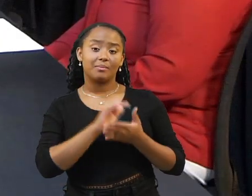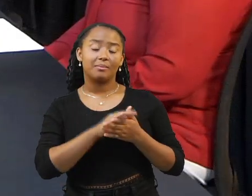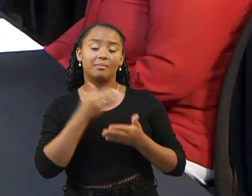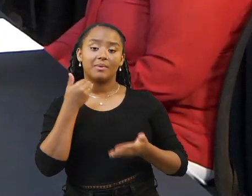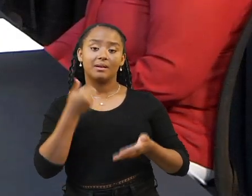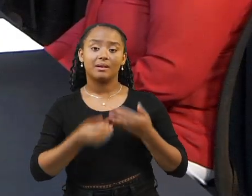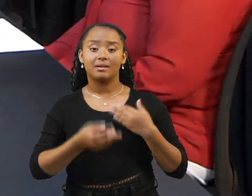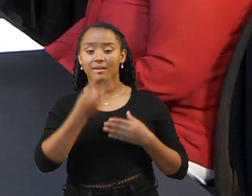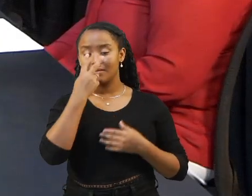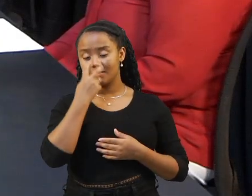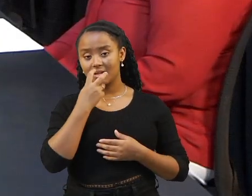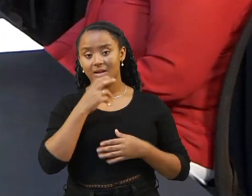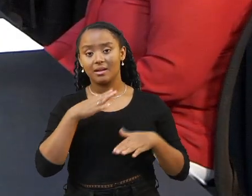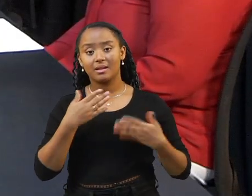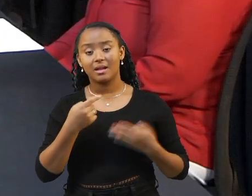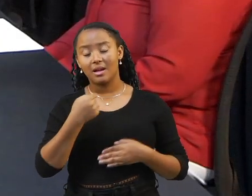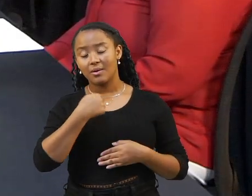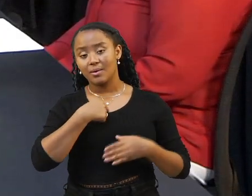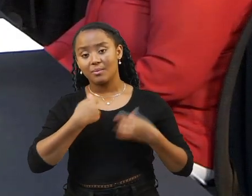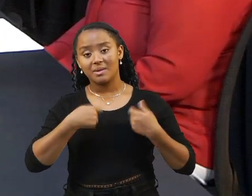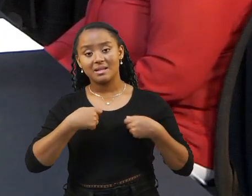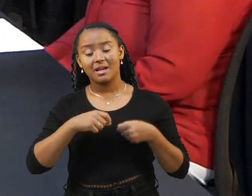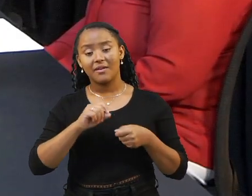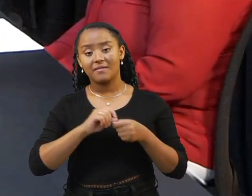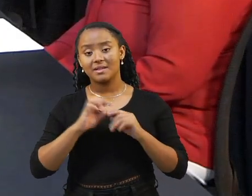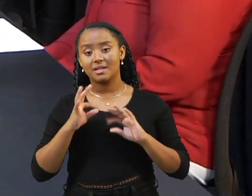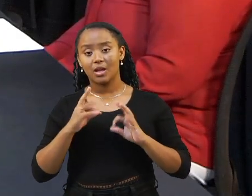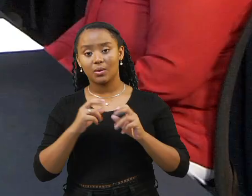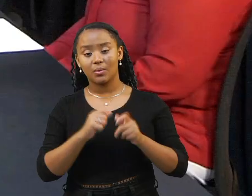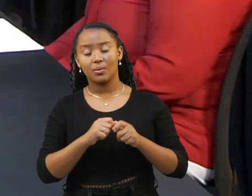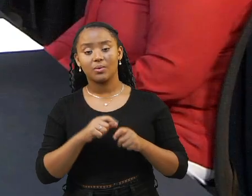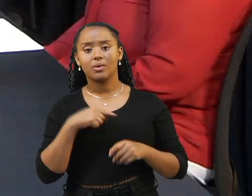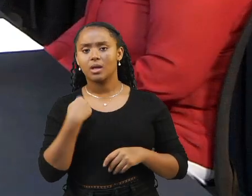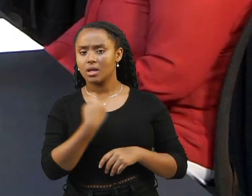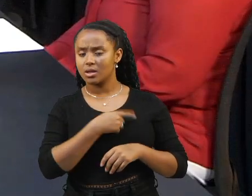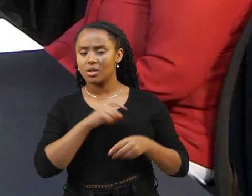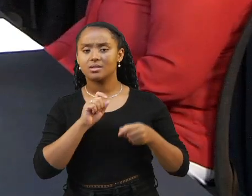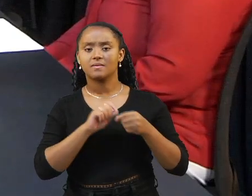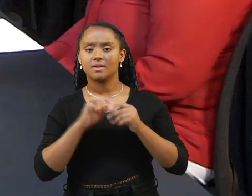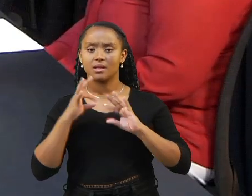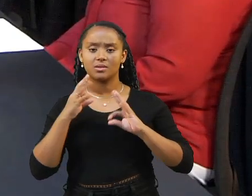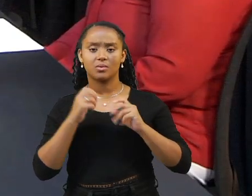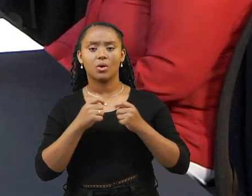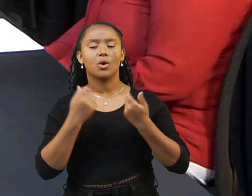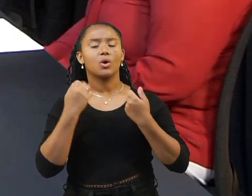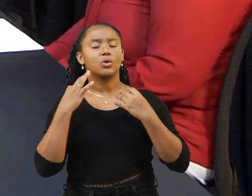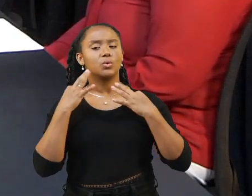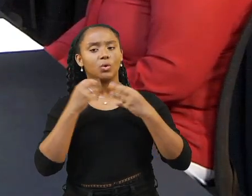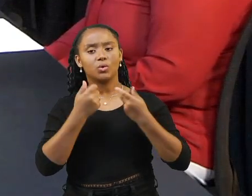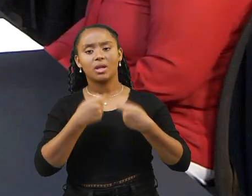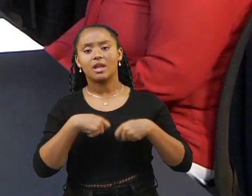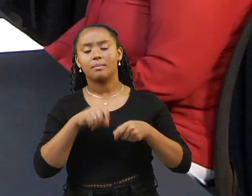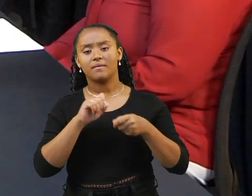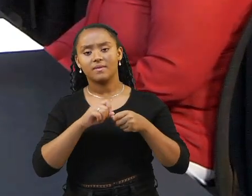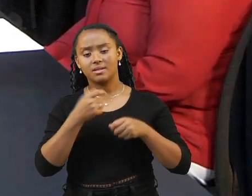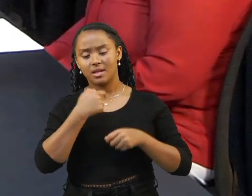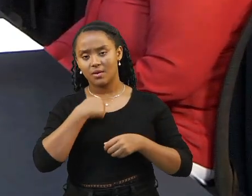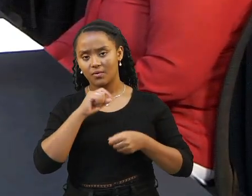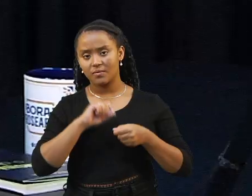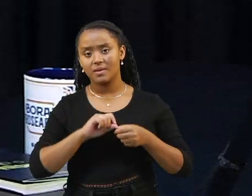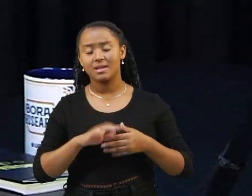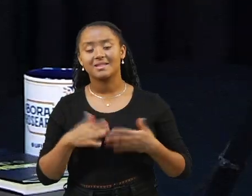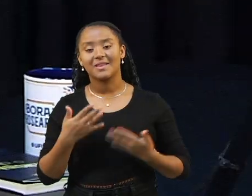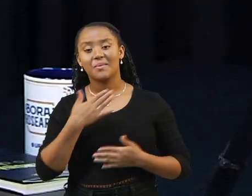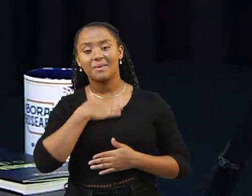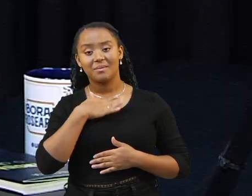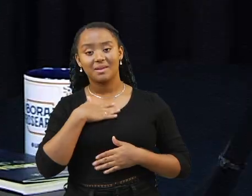outros medicamentos, ele perdeu a visão. Então, eu tinha que fazer tudo com ele. E a gente fez tudo que a gente podia